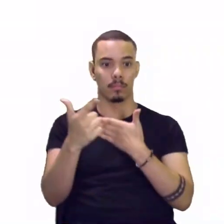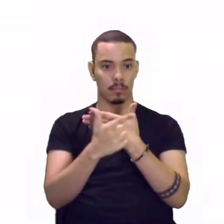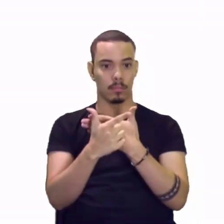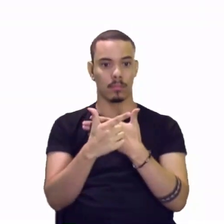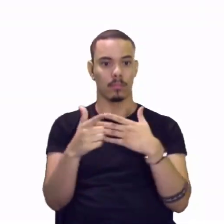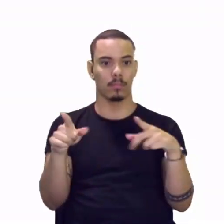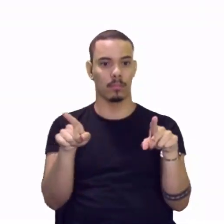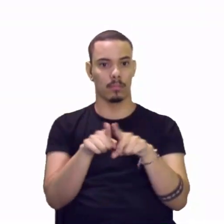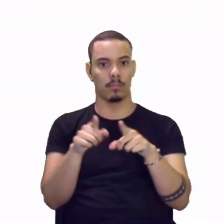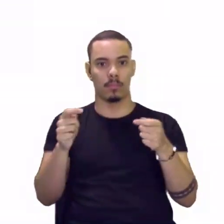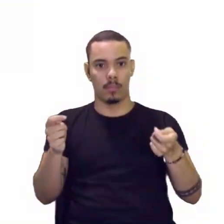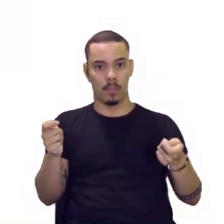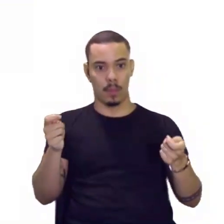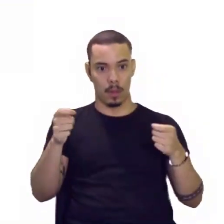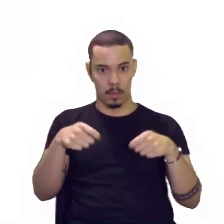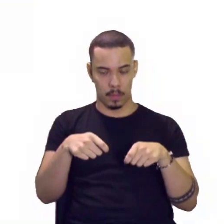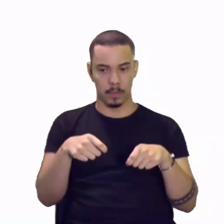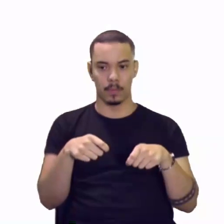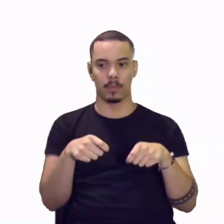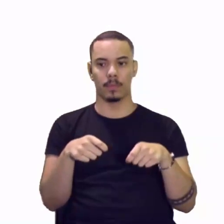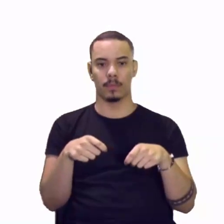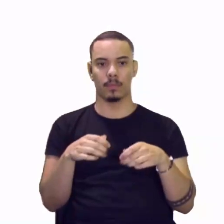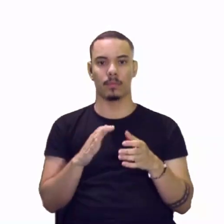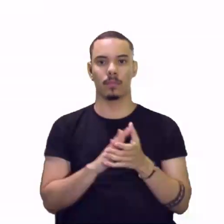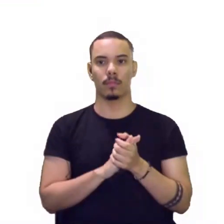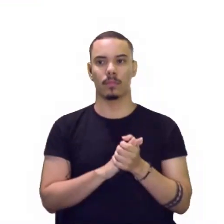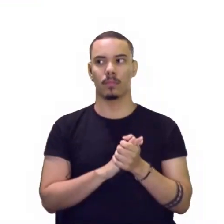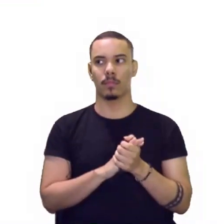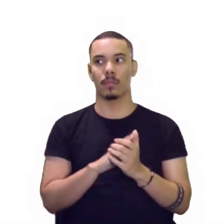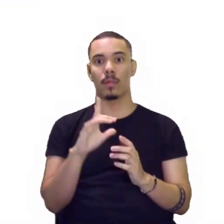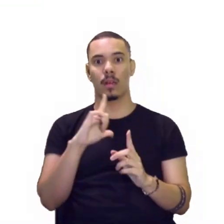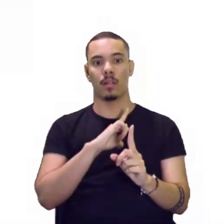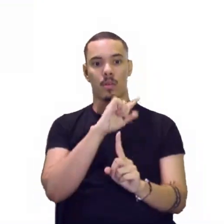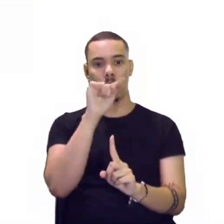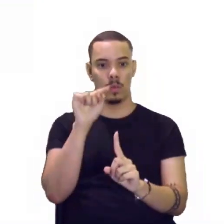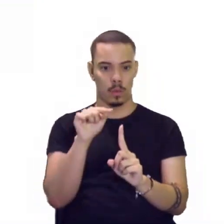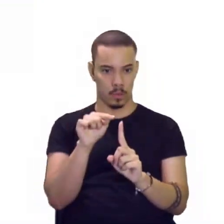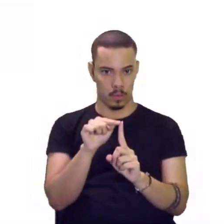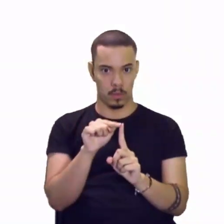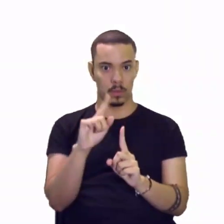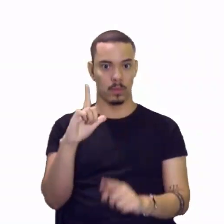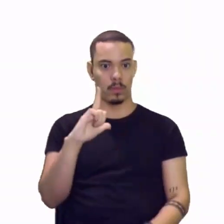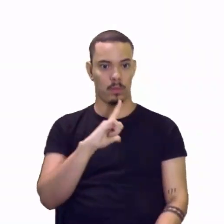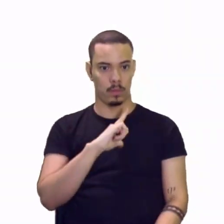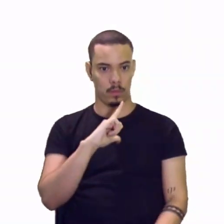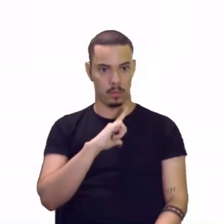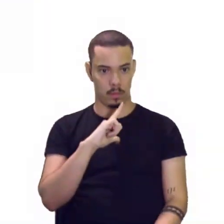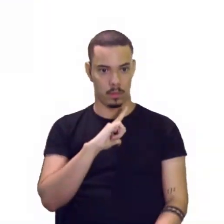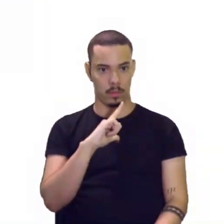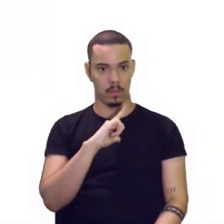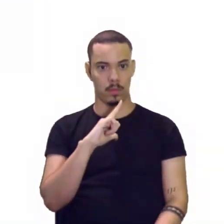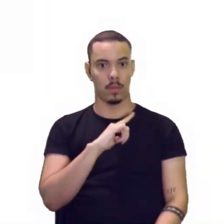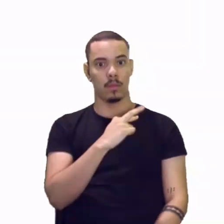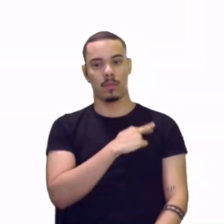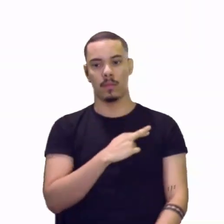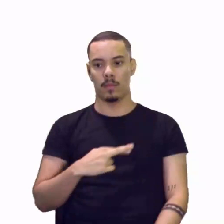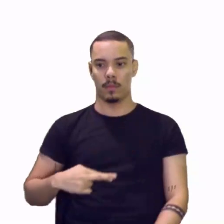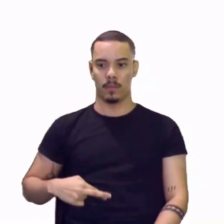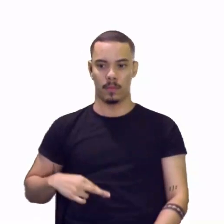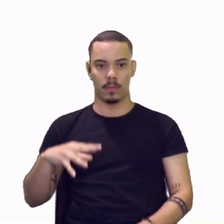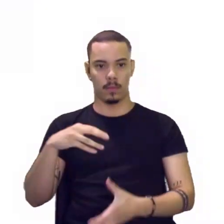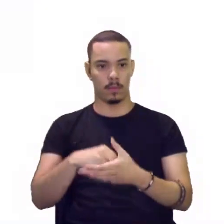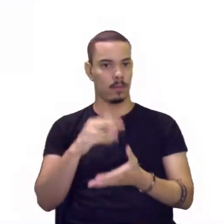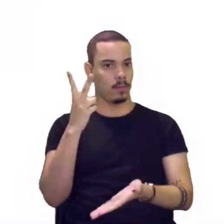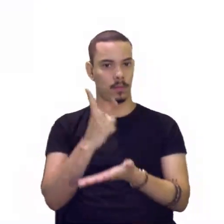a capacidade e o objetivo de manter essa República Federativa